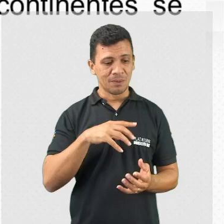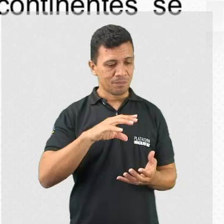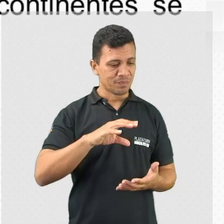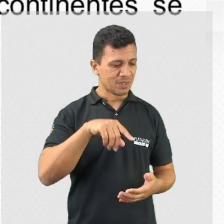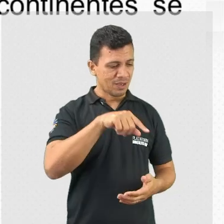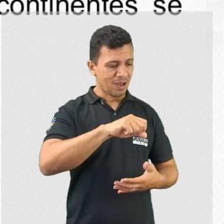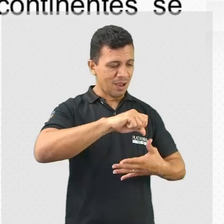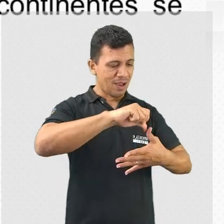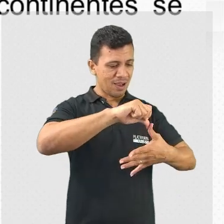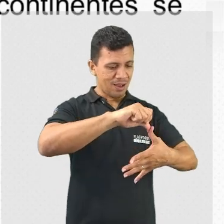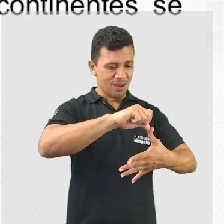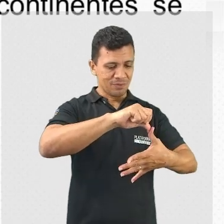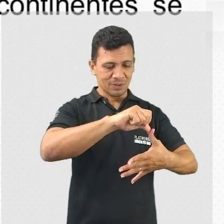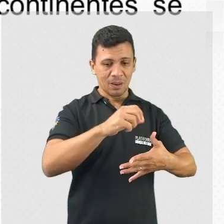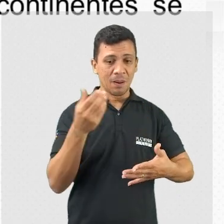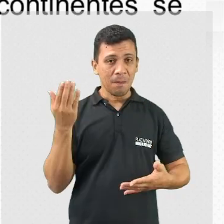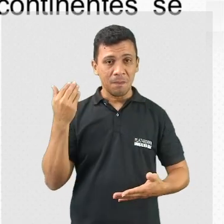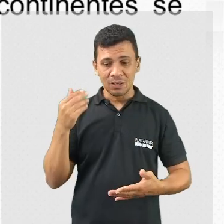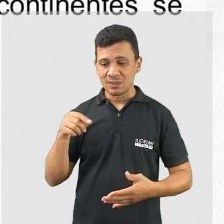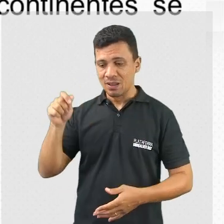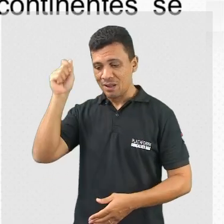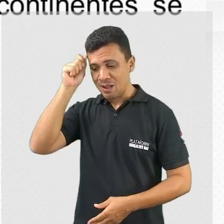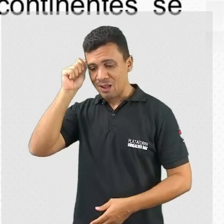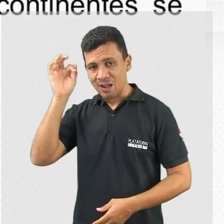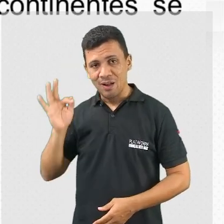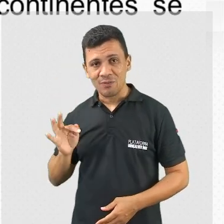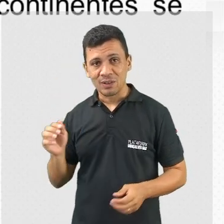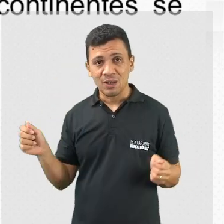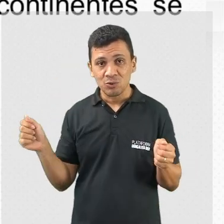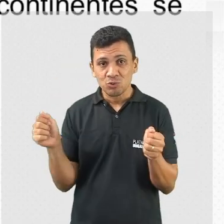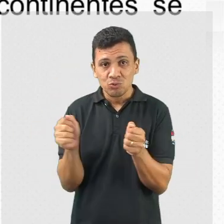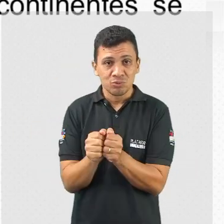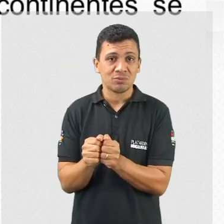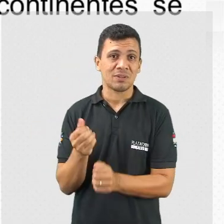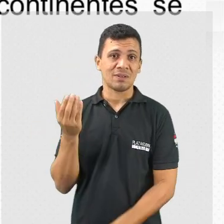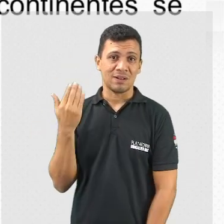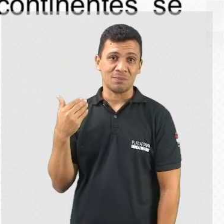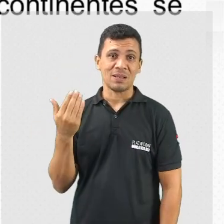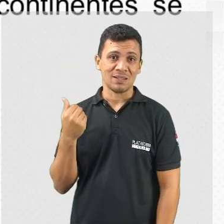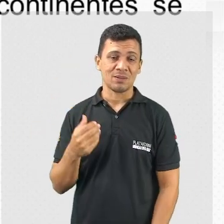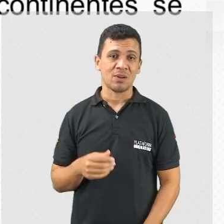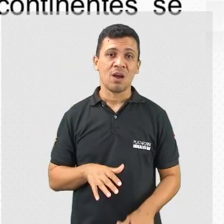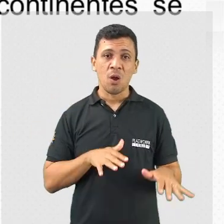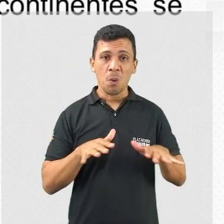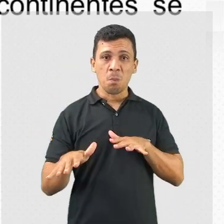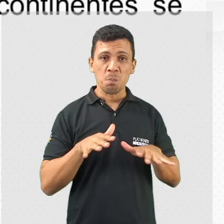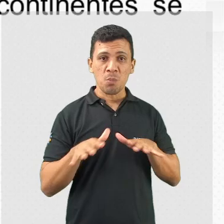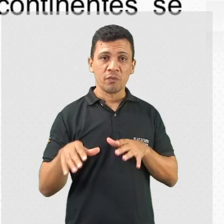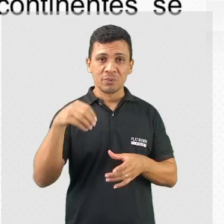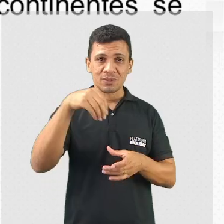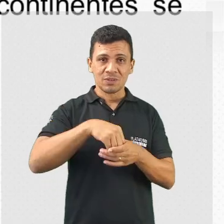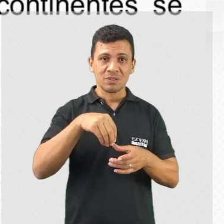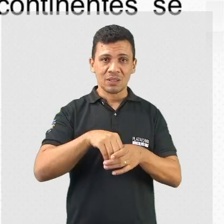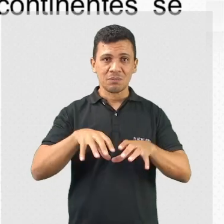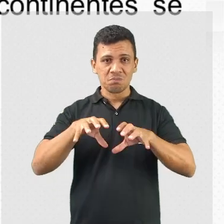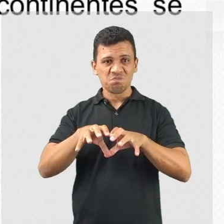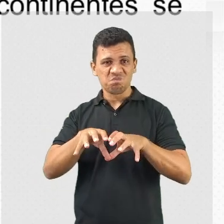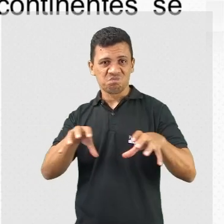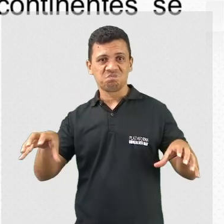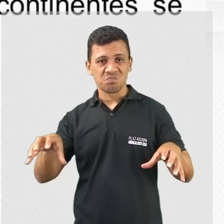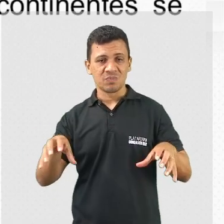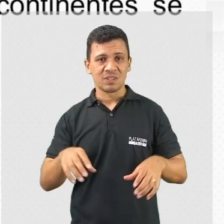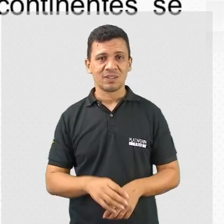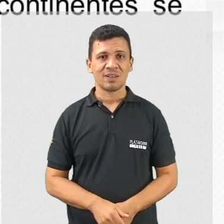se separaram a partir de movimentações internas, tá? No primeiro momento, gente, essa teoria de Wegener não foi aceita porque ele não